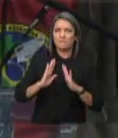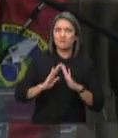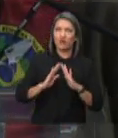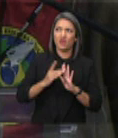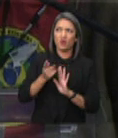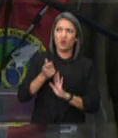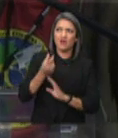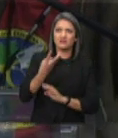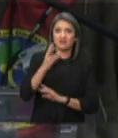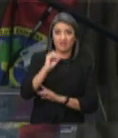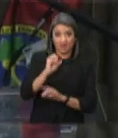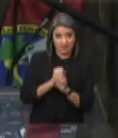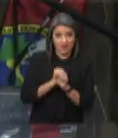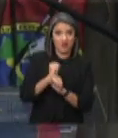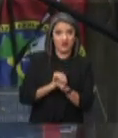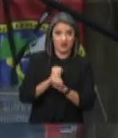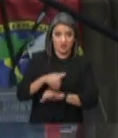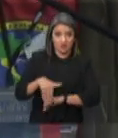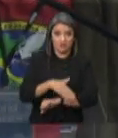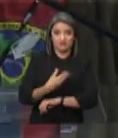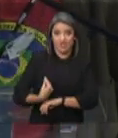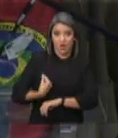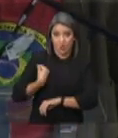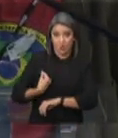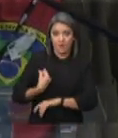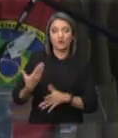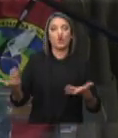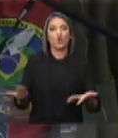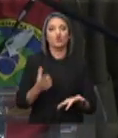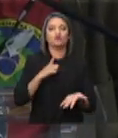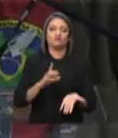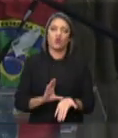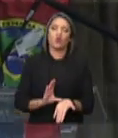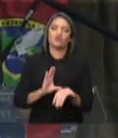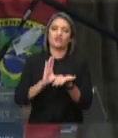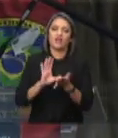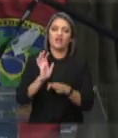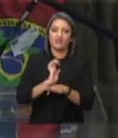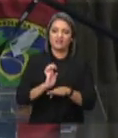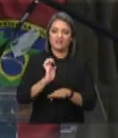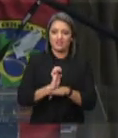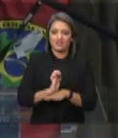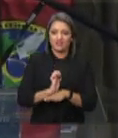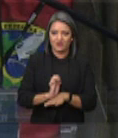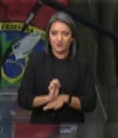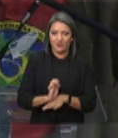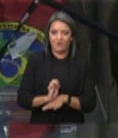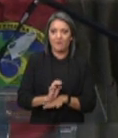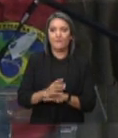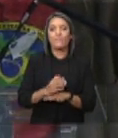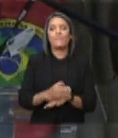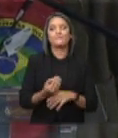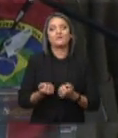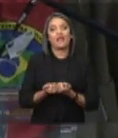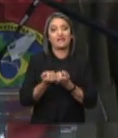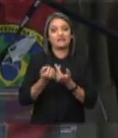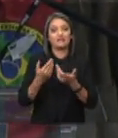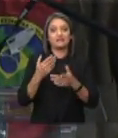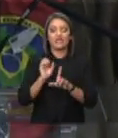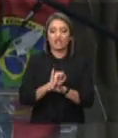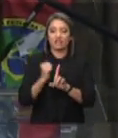não quase 30 anos na rua hoje sou Conselheiro Estadual da assistência social em São Paulo